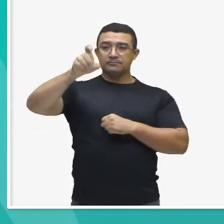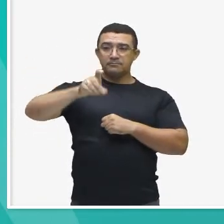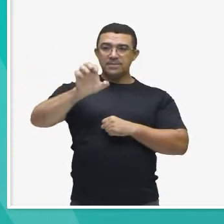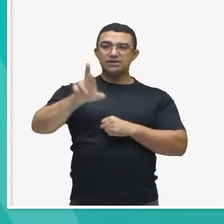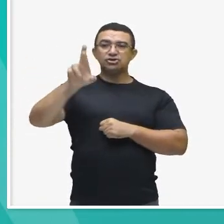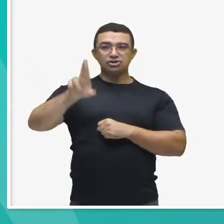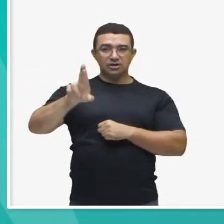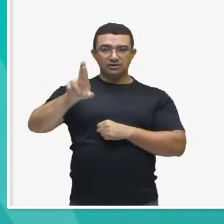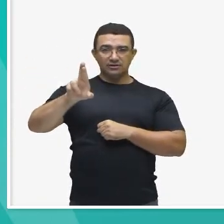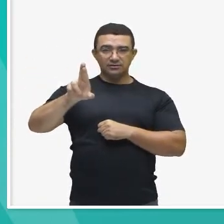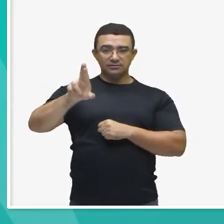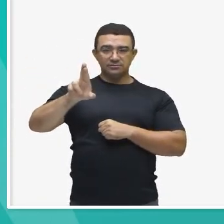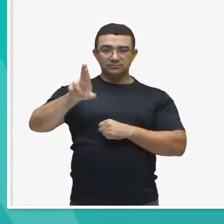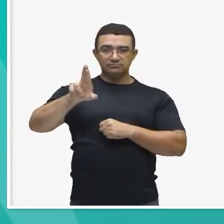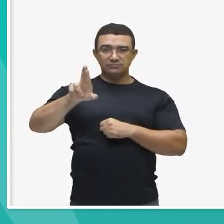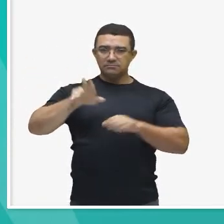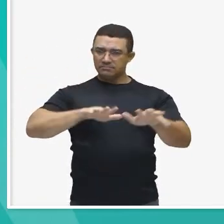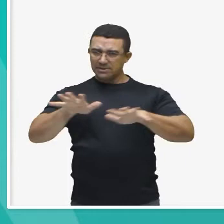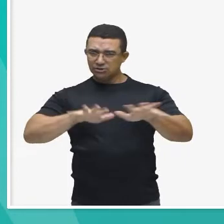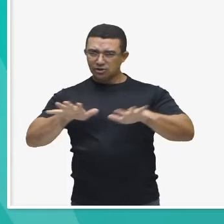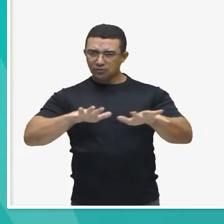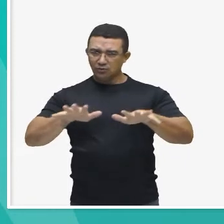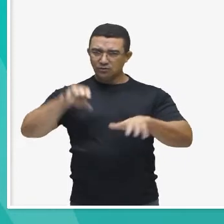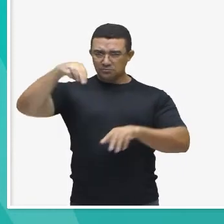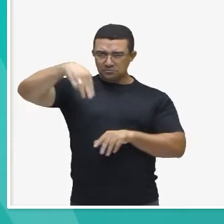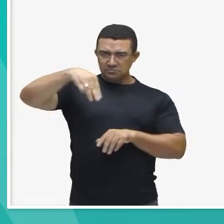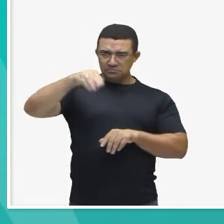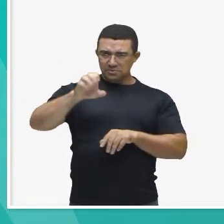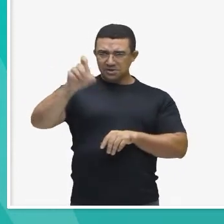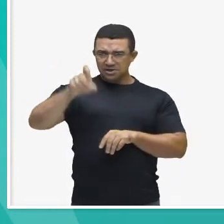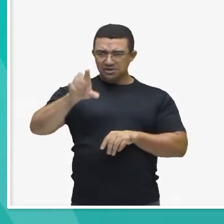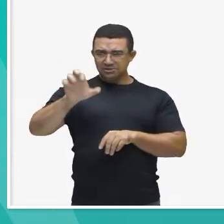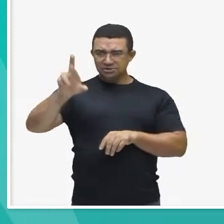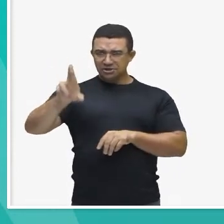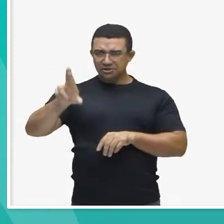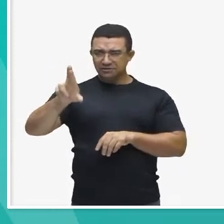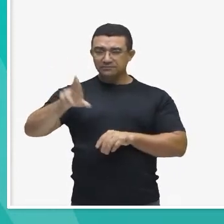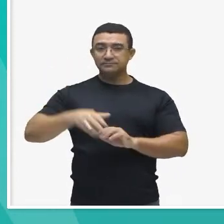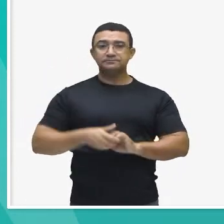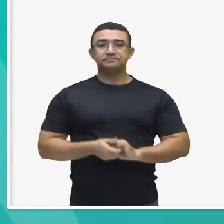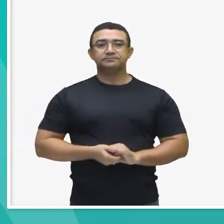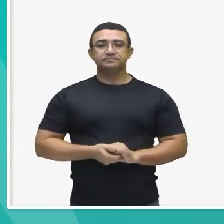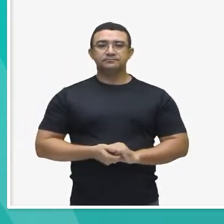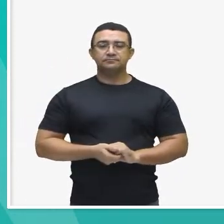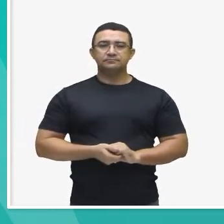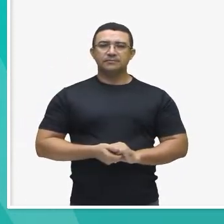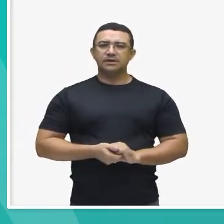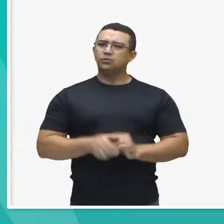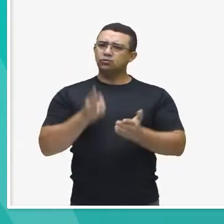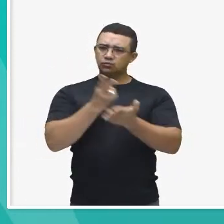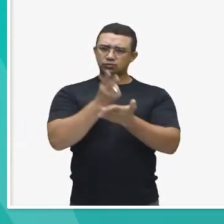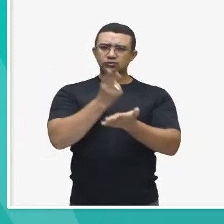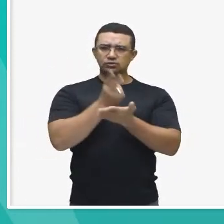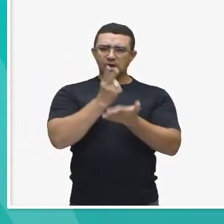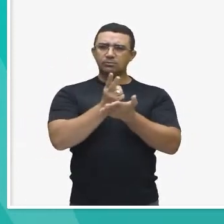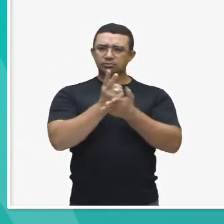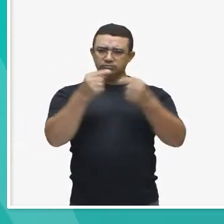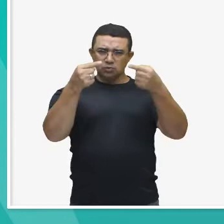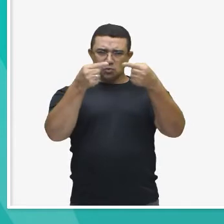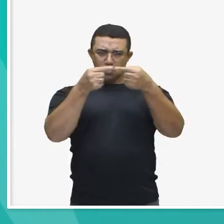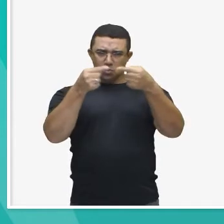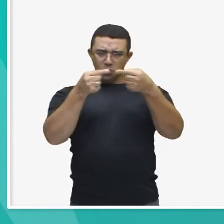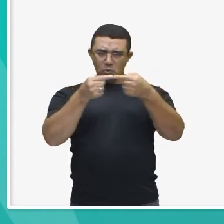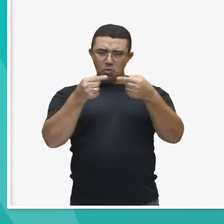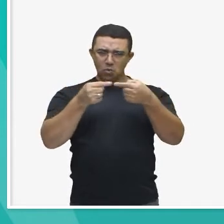é o verbo? Mexeu. Tá certo? Então, ele sempre vai atrair aí com o